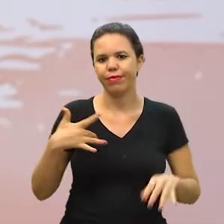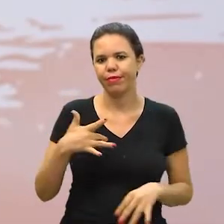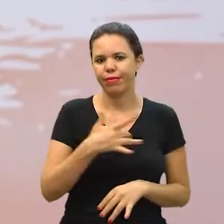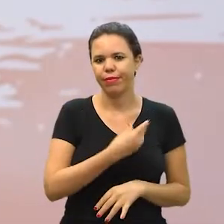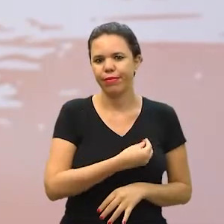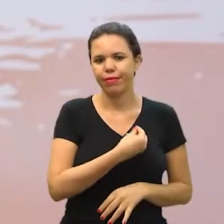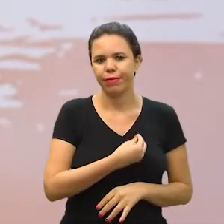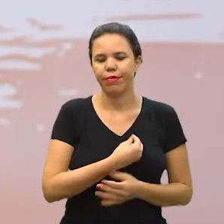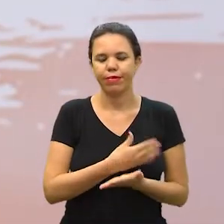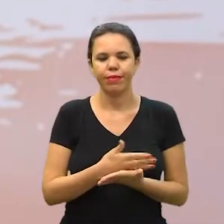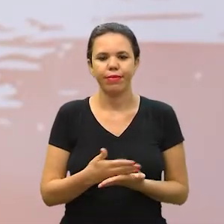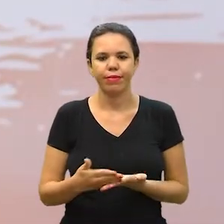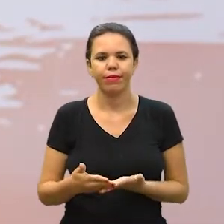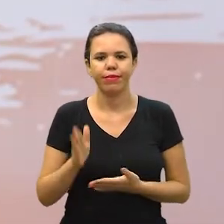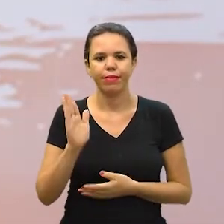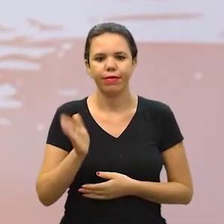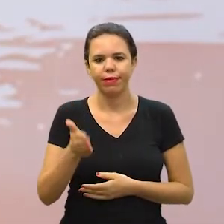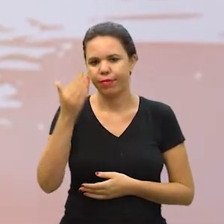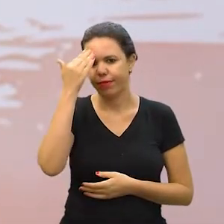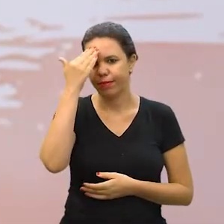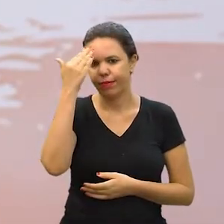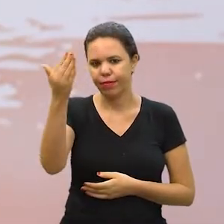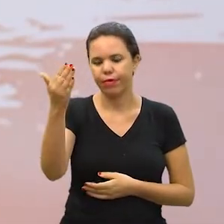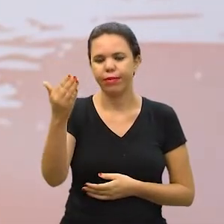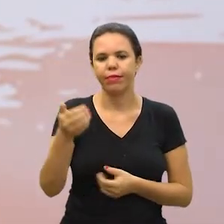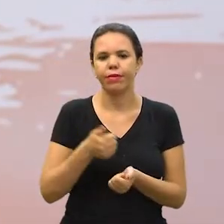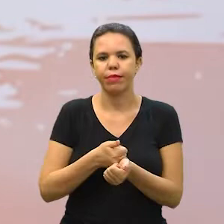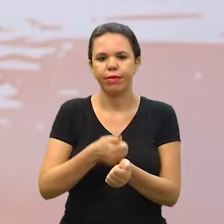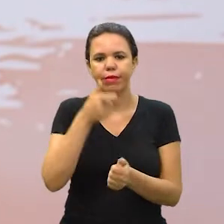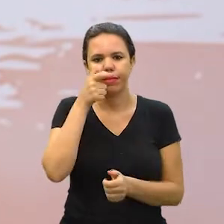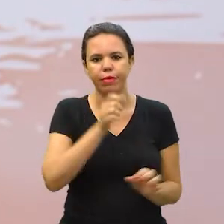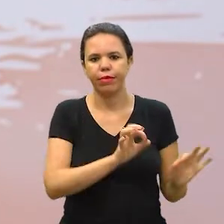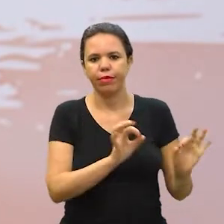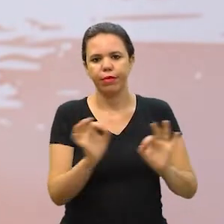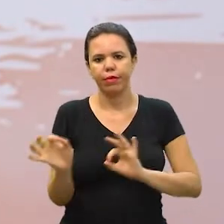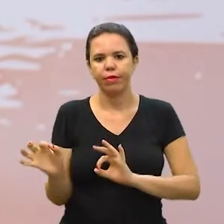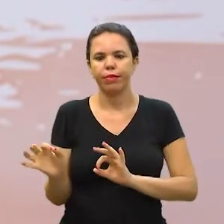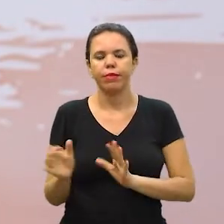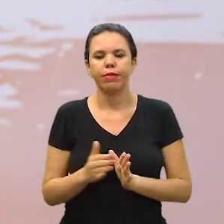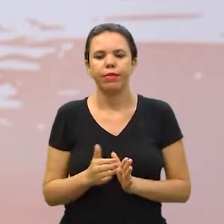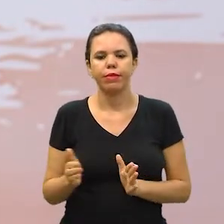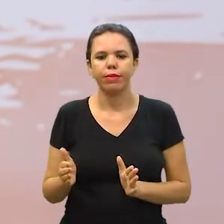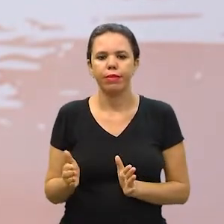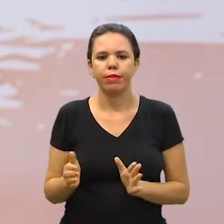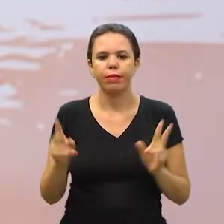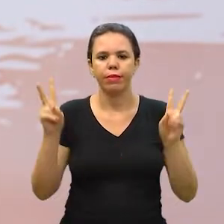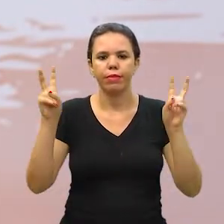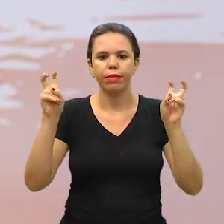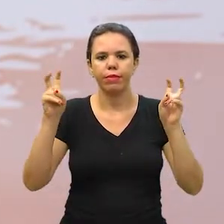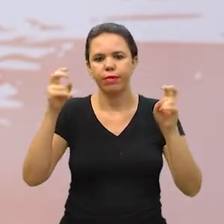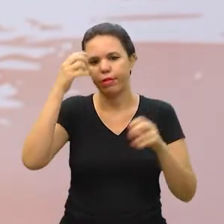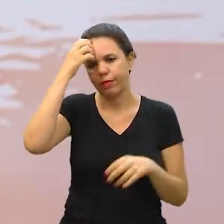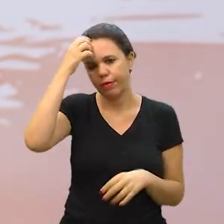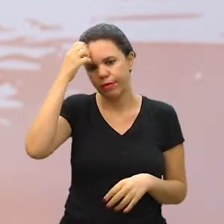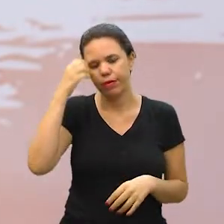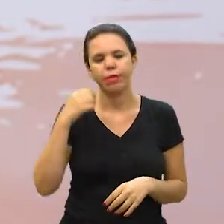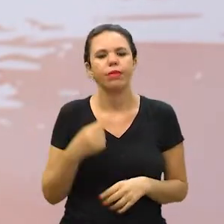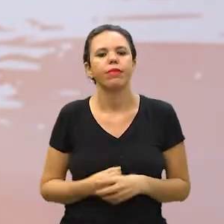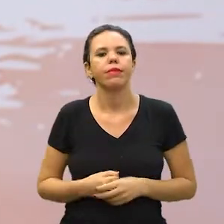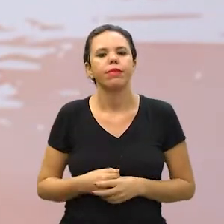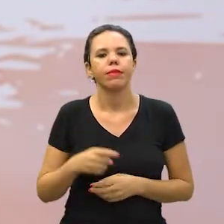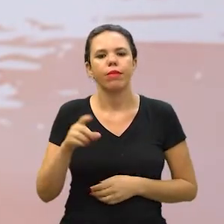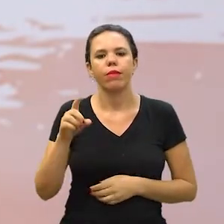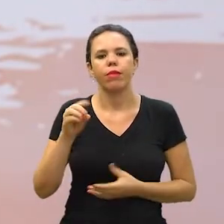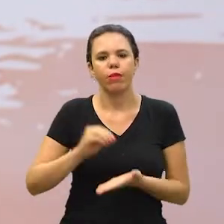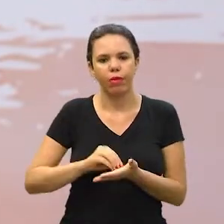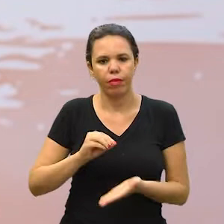Olá, Saúde é Vida começando e desde já eu agradeço a sua companhia ao longo desta edição que vai falar, olha só, sobre